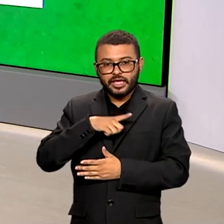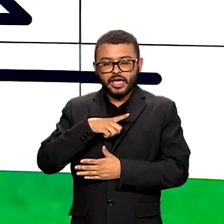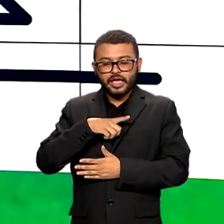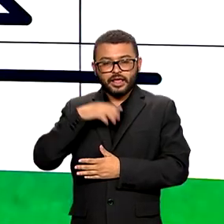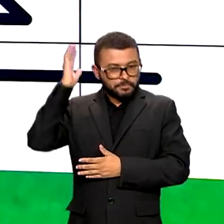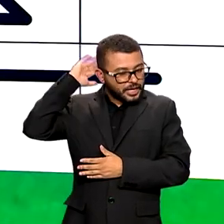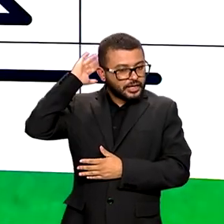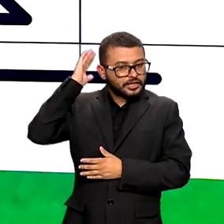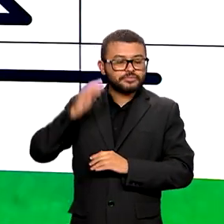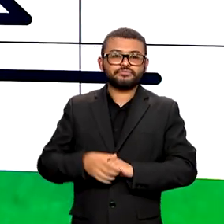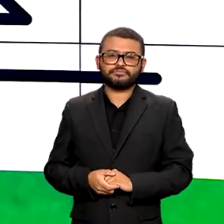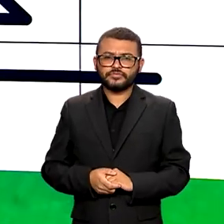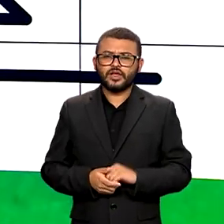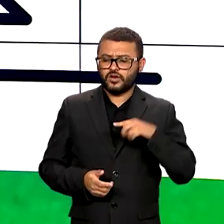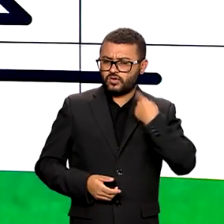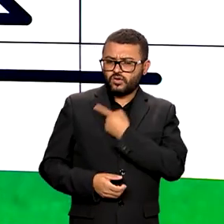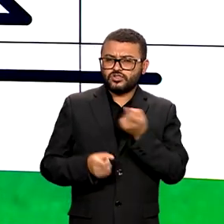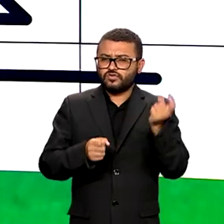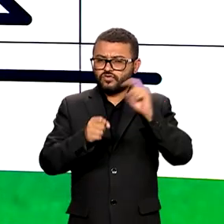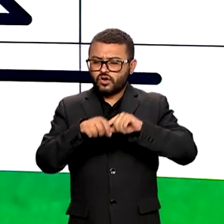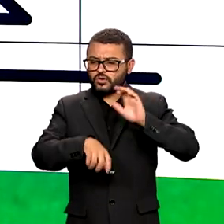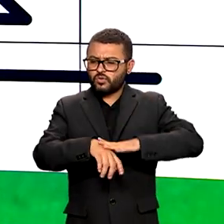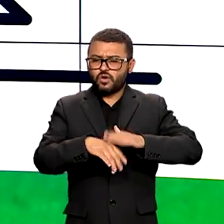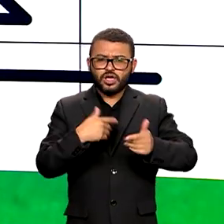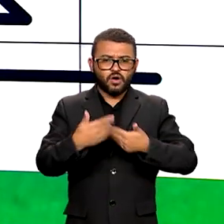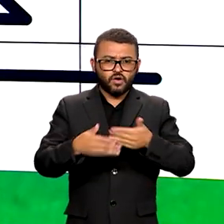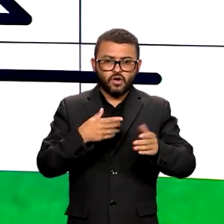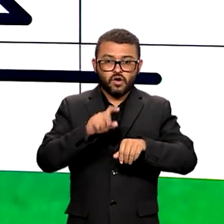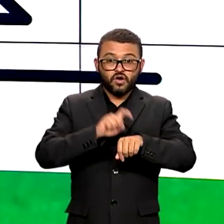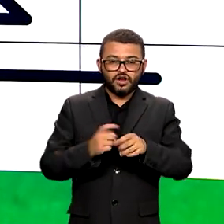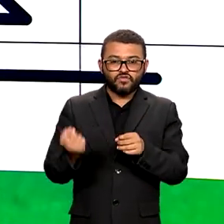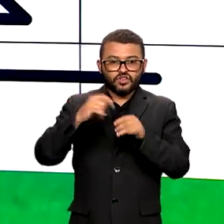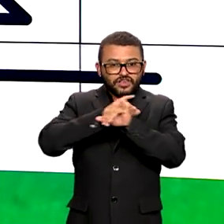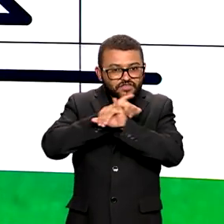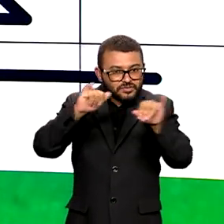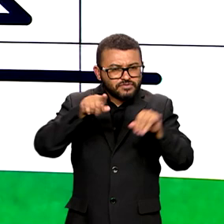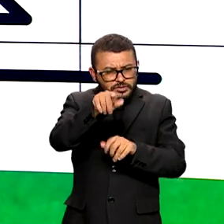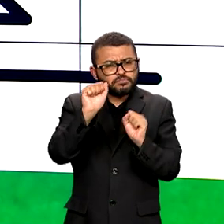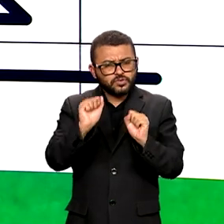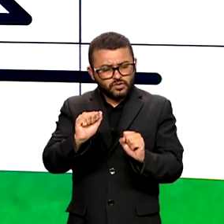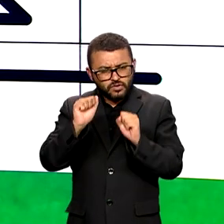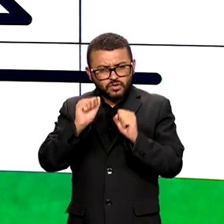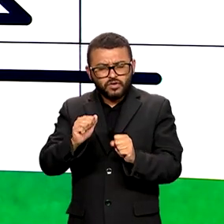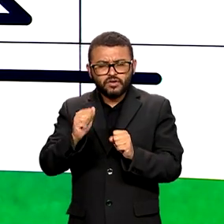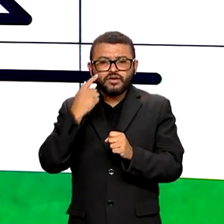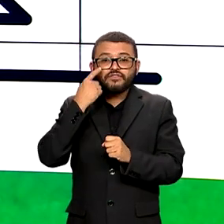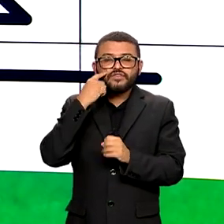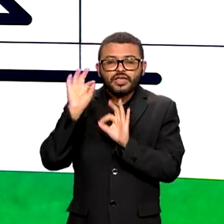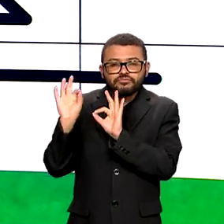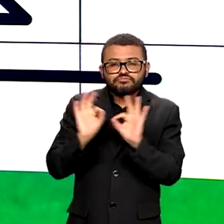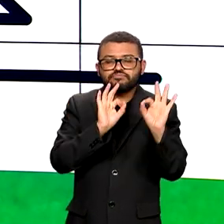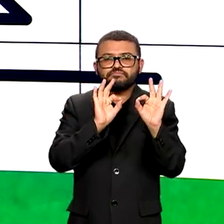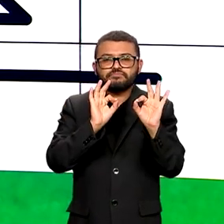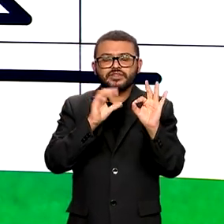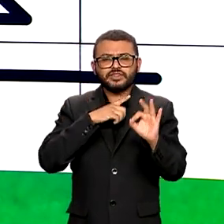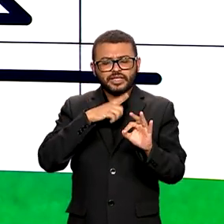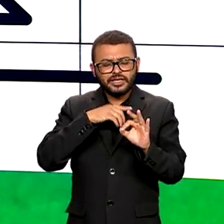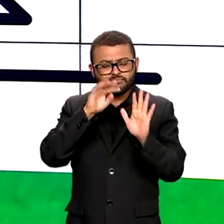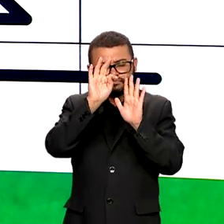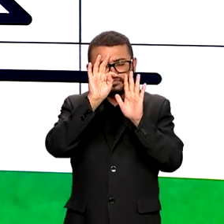Pará. A gente volta a qualquer momento com novas informações e você pode acompanhar os Diálogos Amazônicos